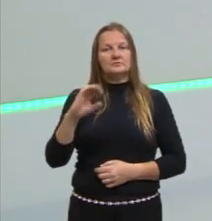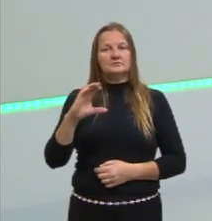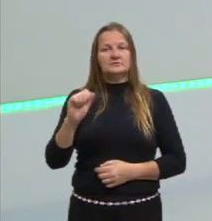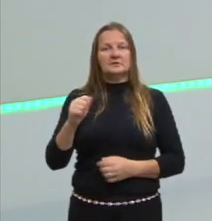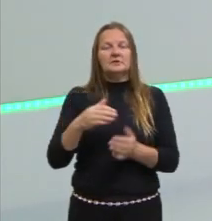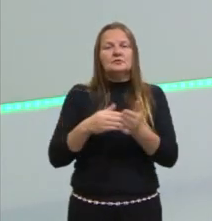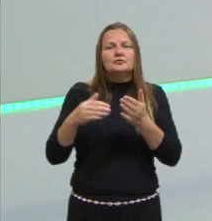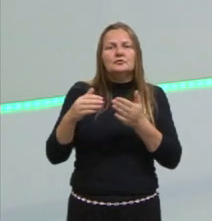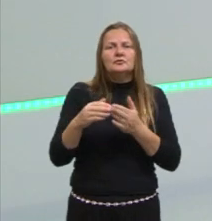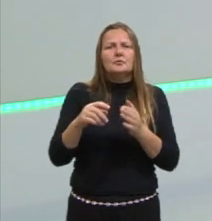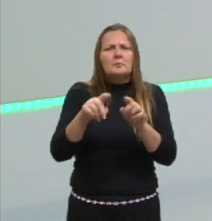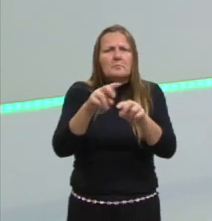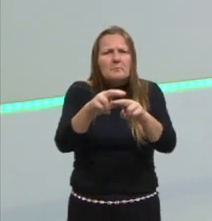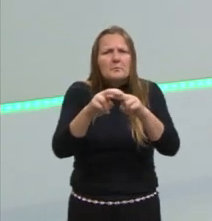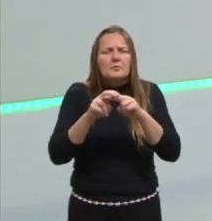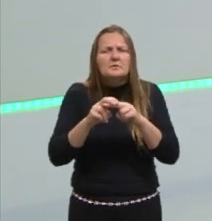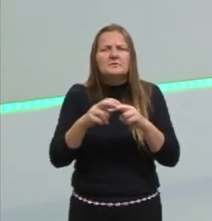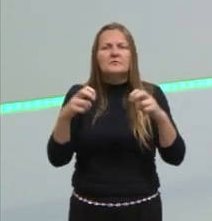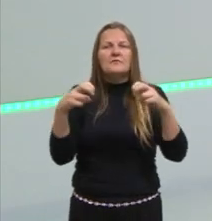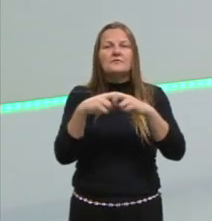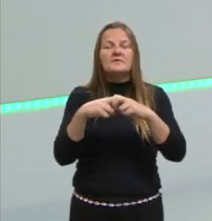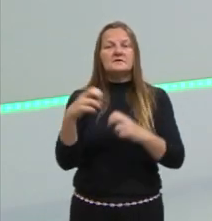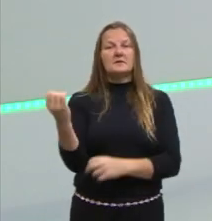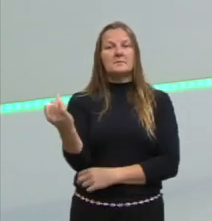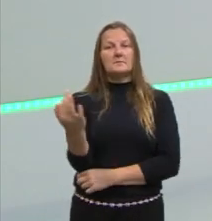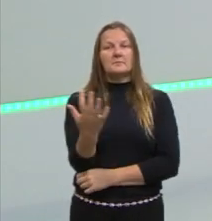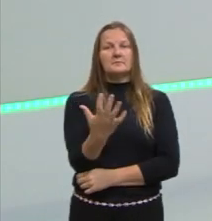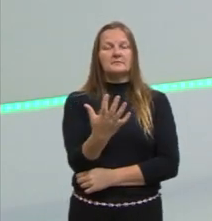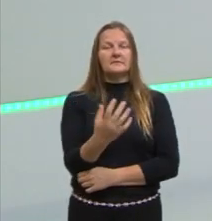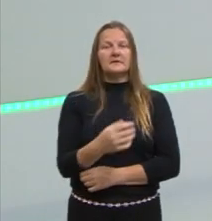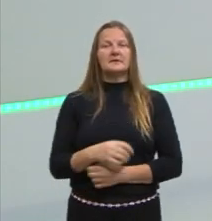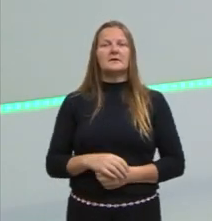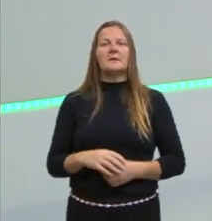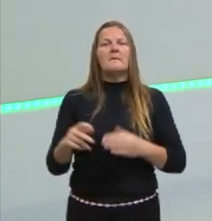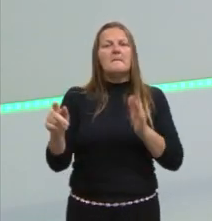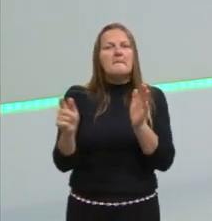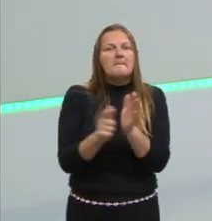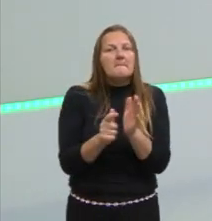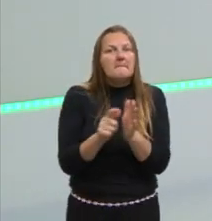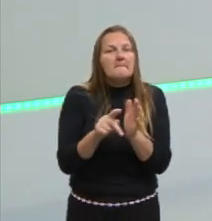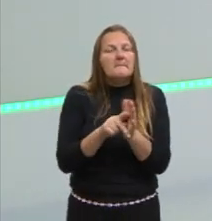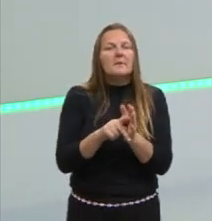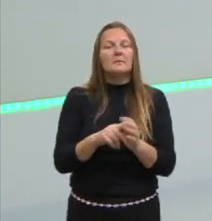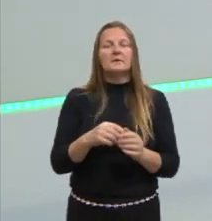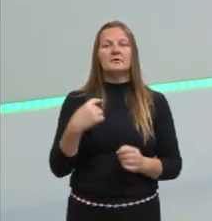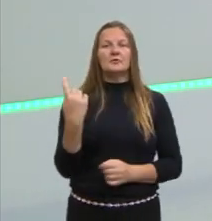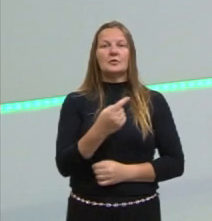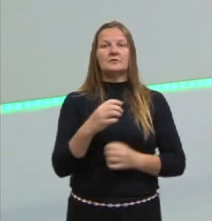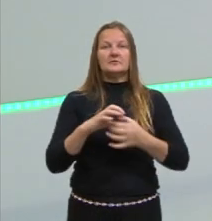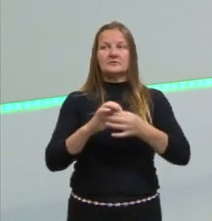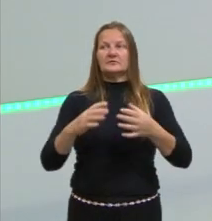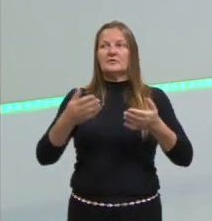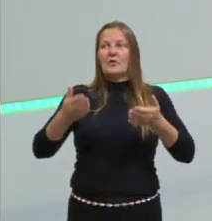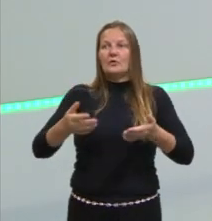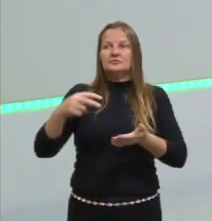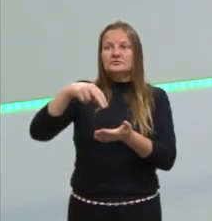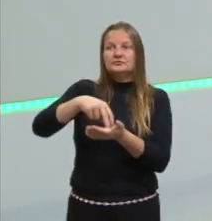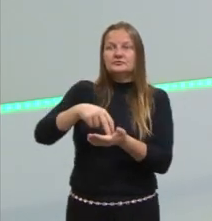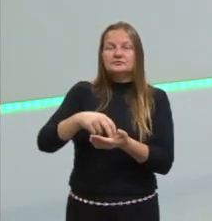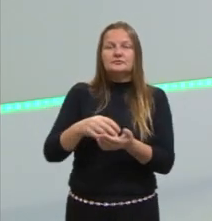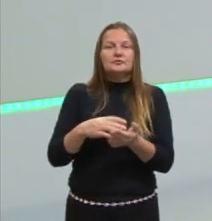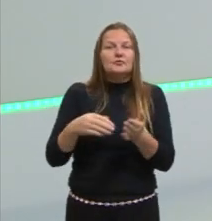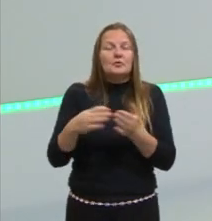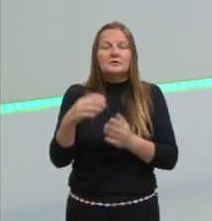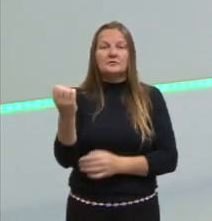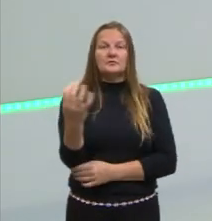por isso que a gente chama de física moderna né Foi ela então que nos permitiu a gente estar aqui hoje tendo todas